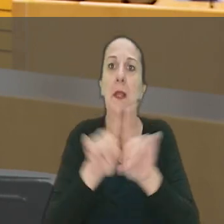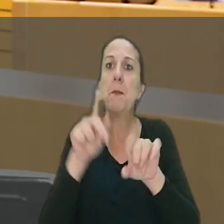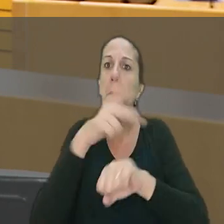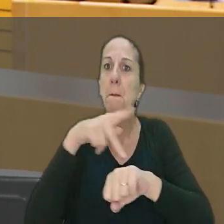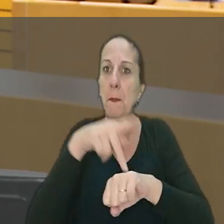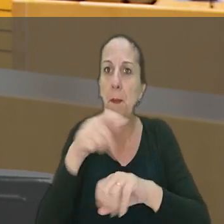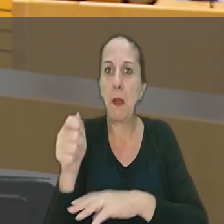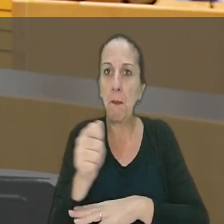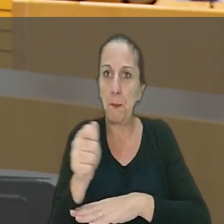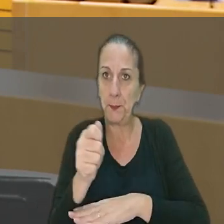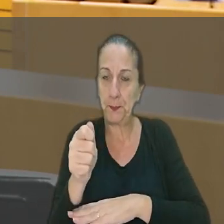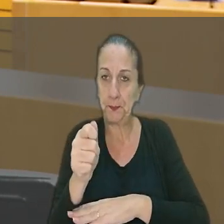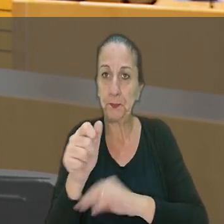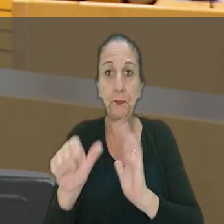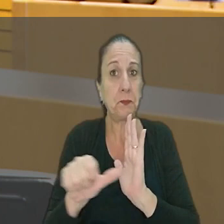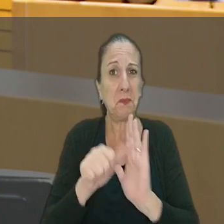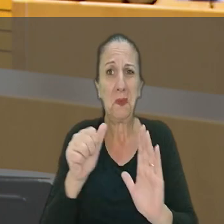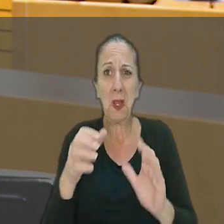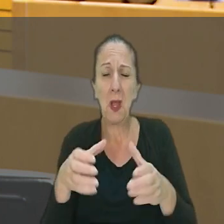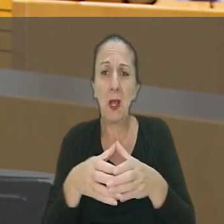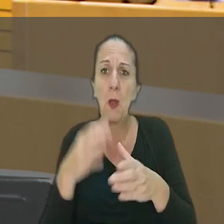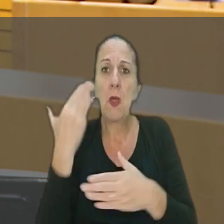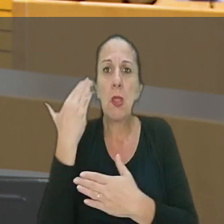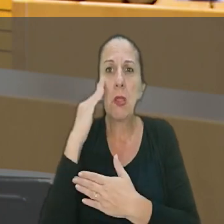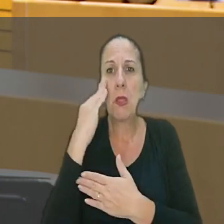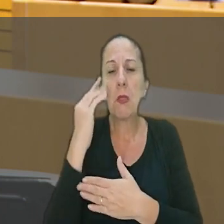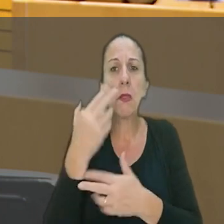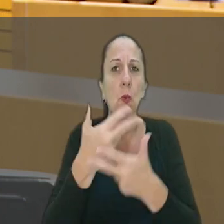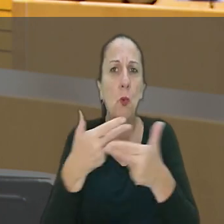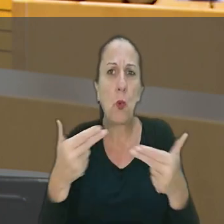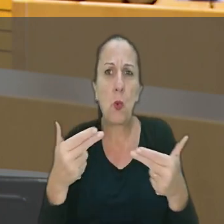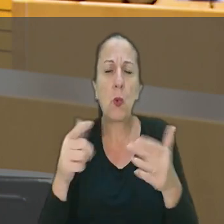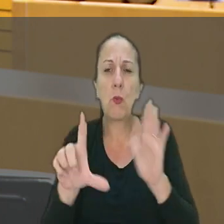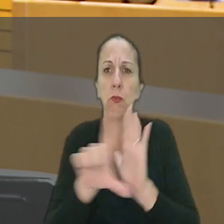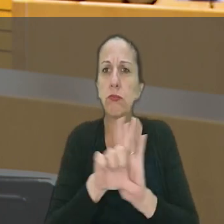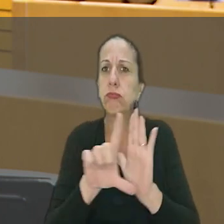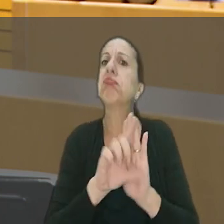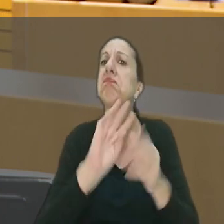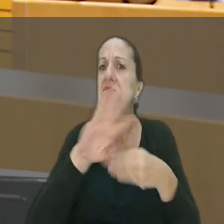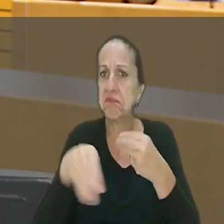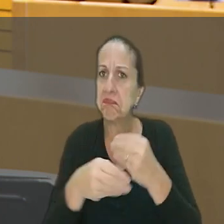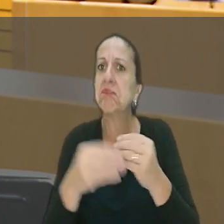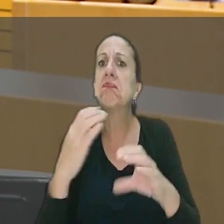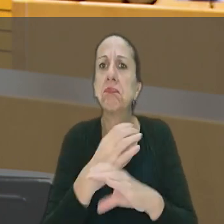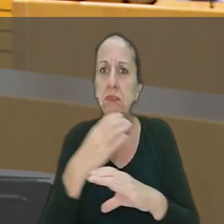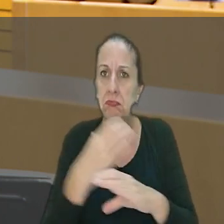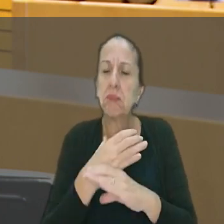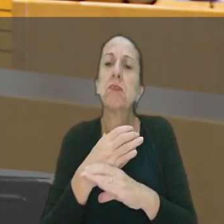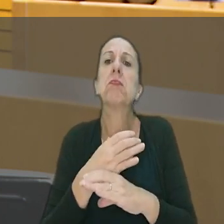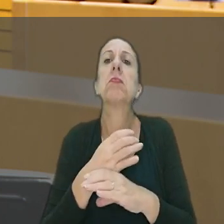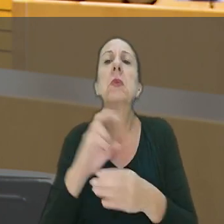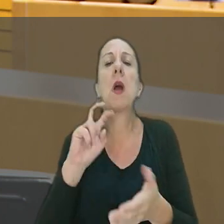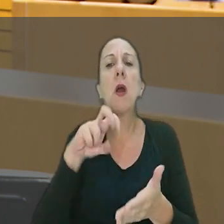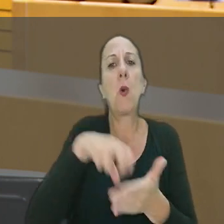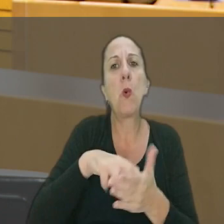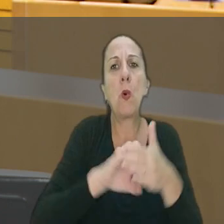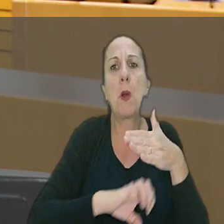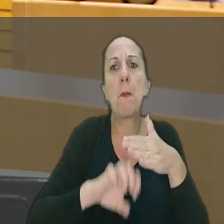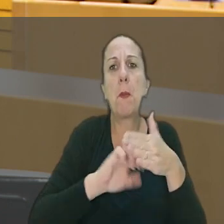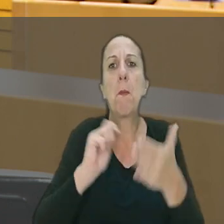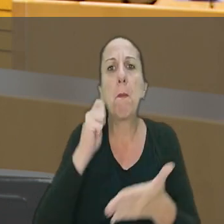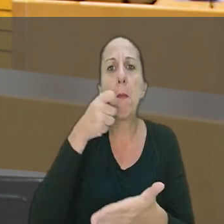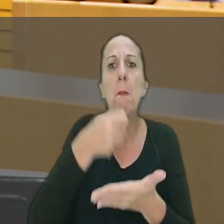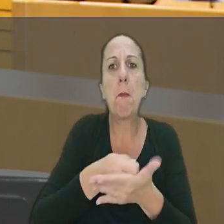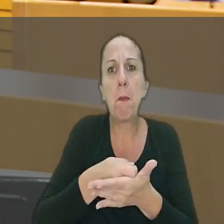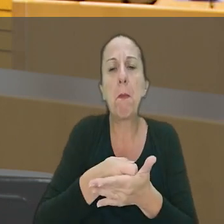na Argentina. O juízo de primeiro grau entendeu que os requisitos legais foram preenchidos e, por isso, condenou a